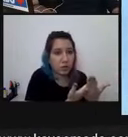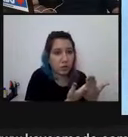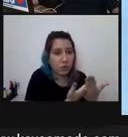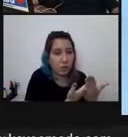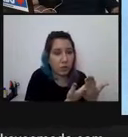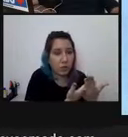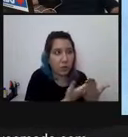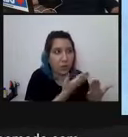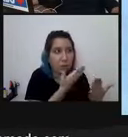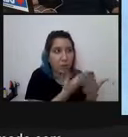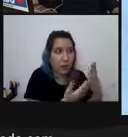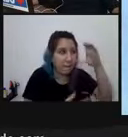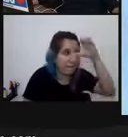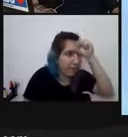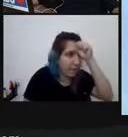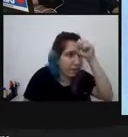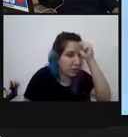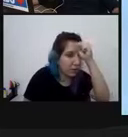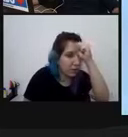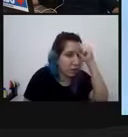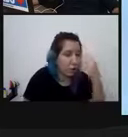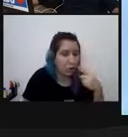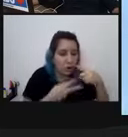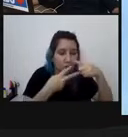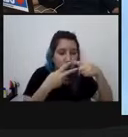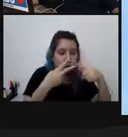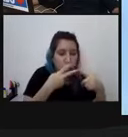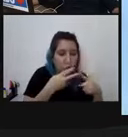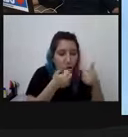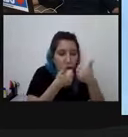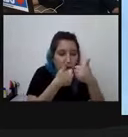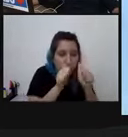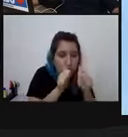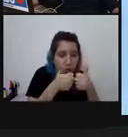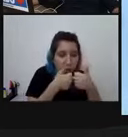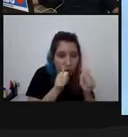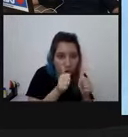todo dia nós tivermos dois ônibus de escolas na cidade,